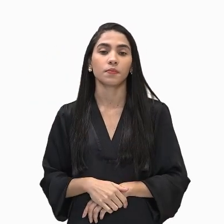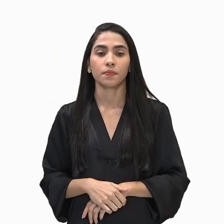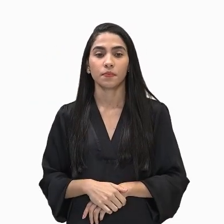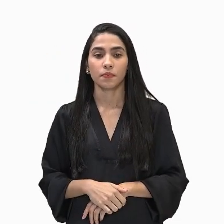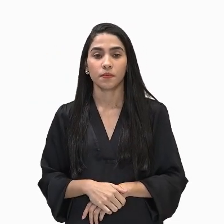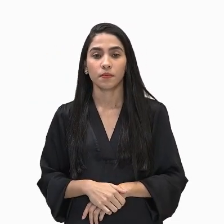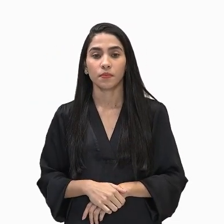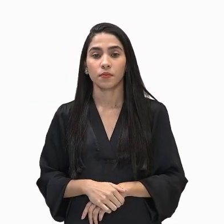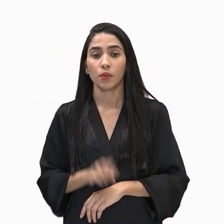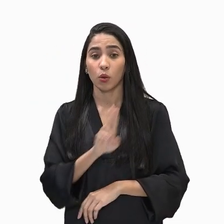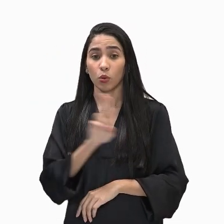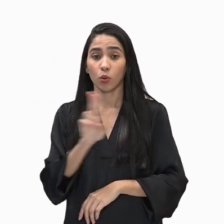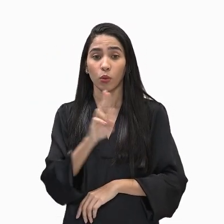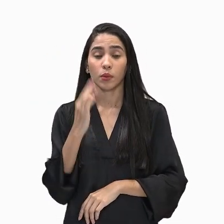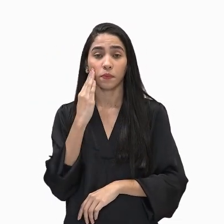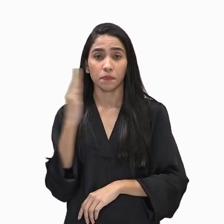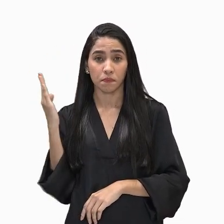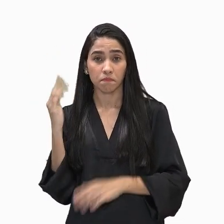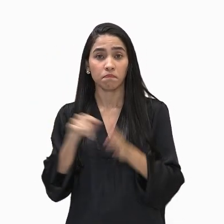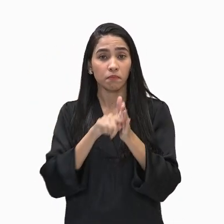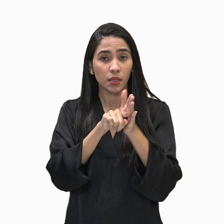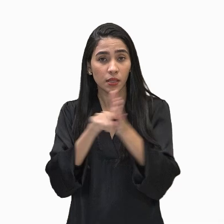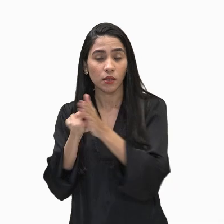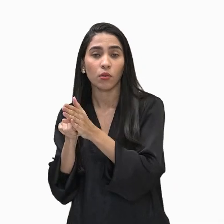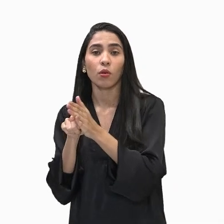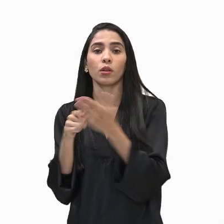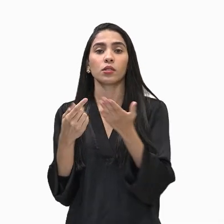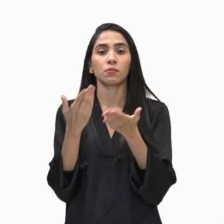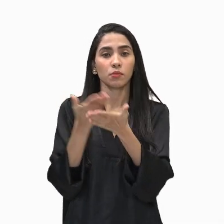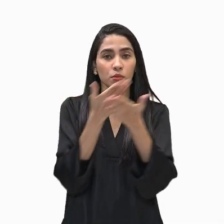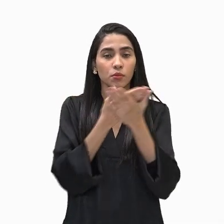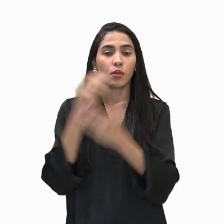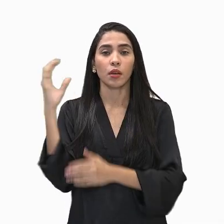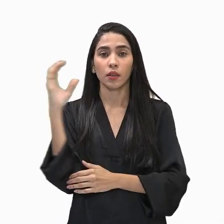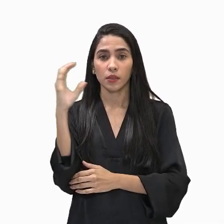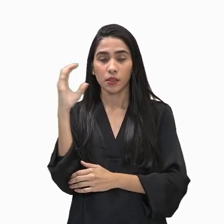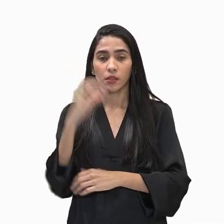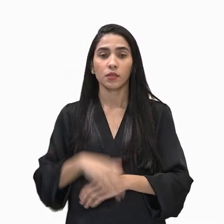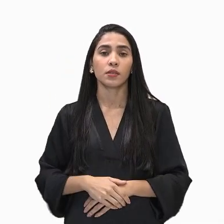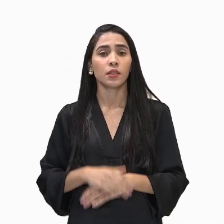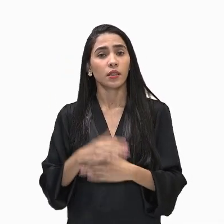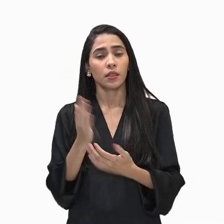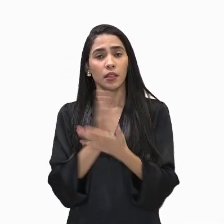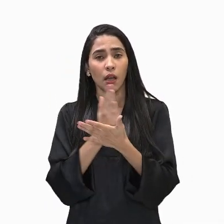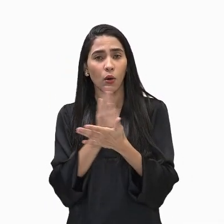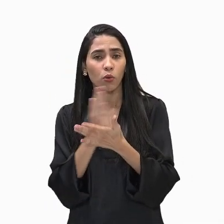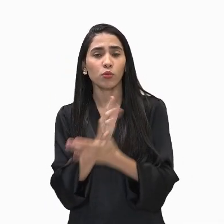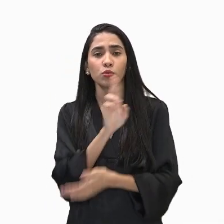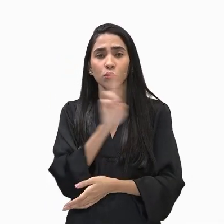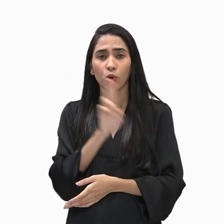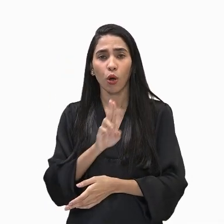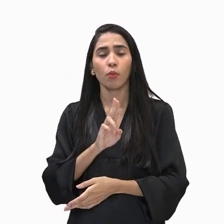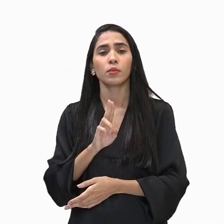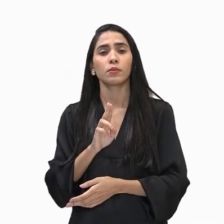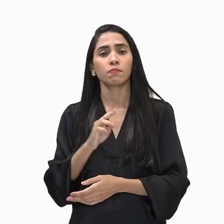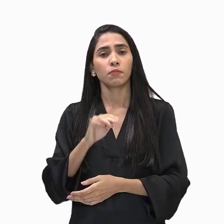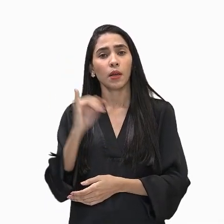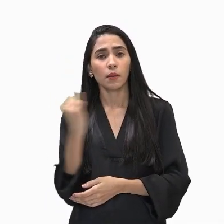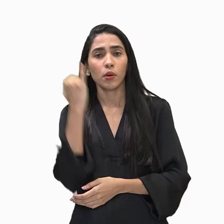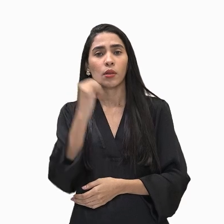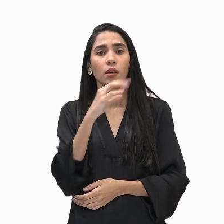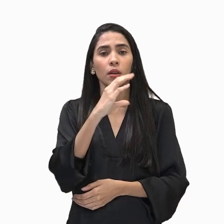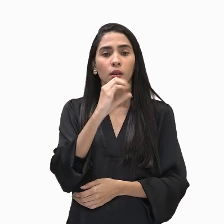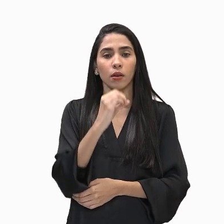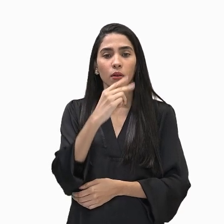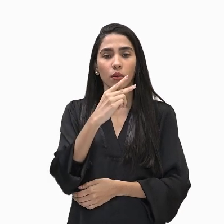Eram esses nomes aí. Eram pensadores, eram cientistas, eram filósofos. E alguns nomes aí bem importantes. Copérnico, tá